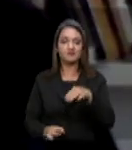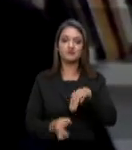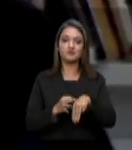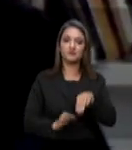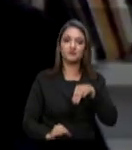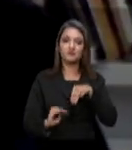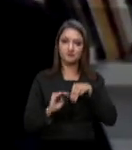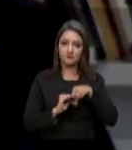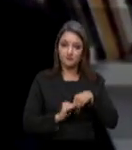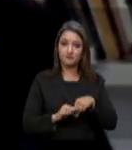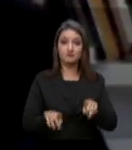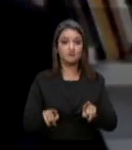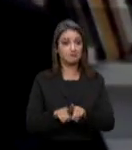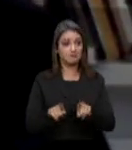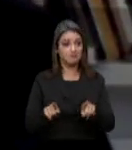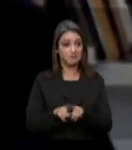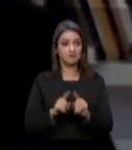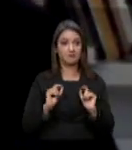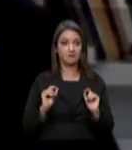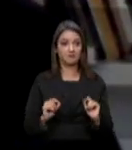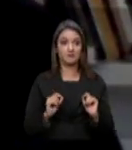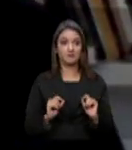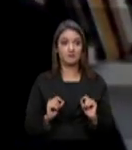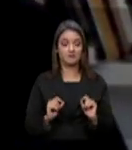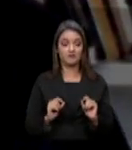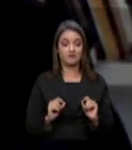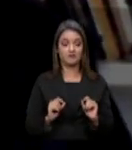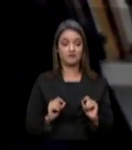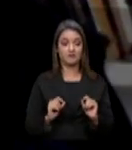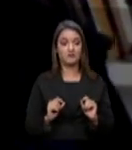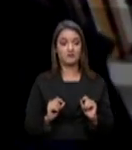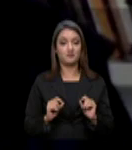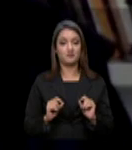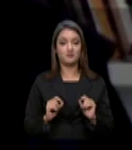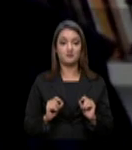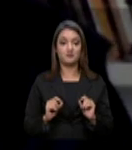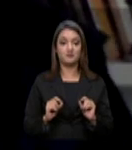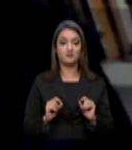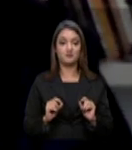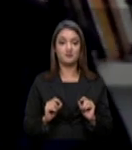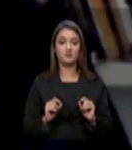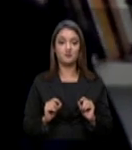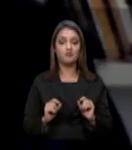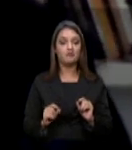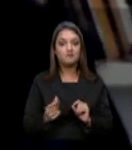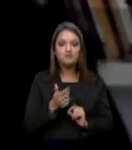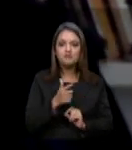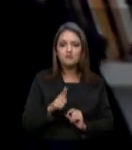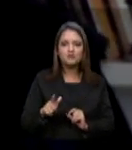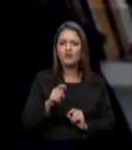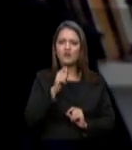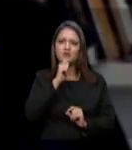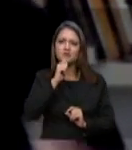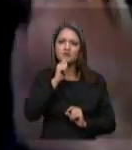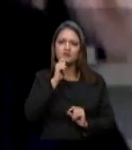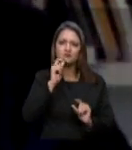antecederam também não vejo aqui e a caracterização